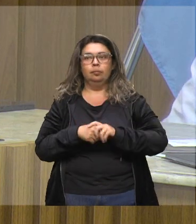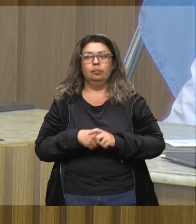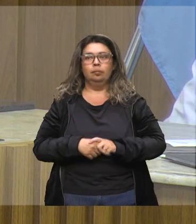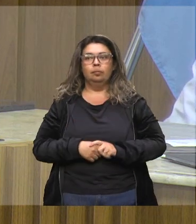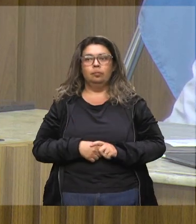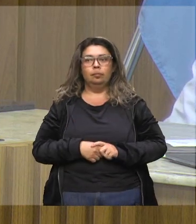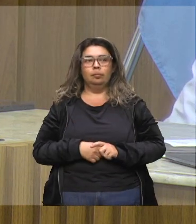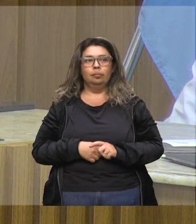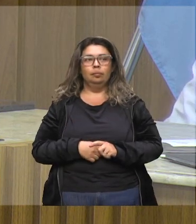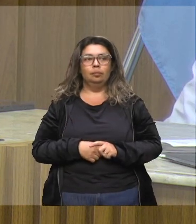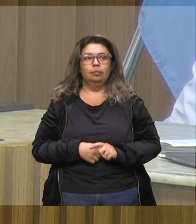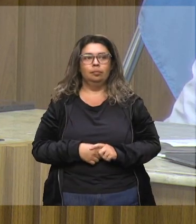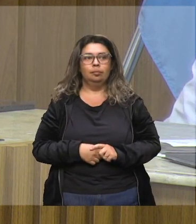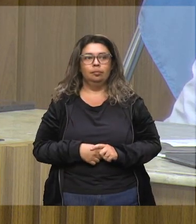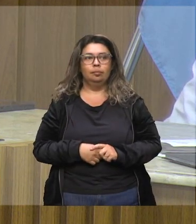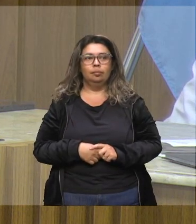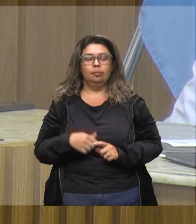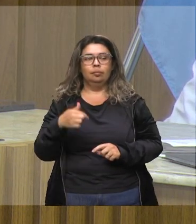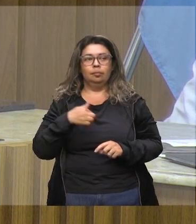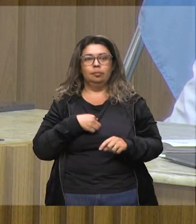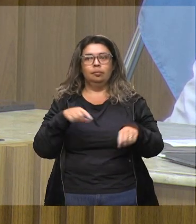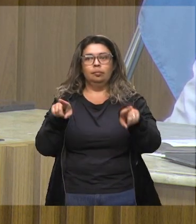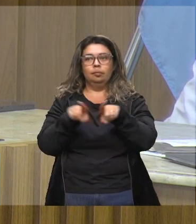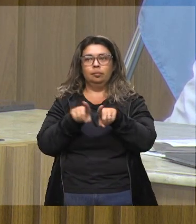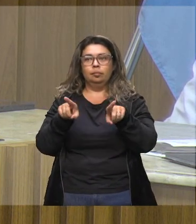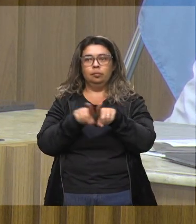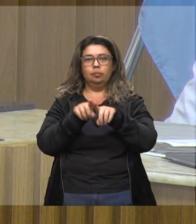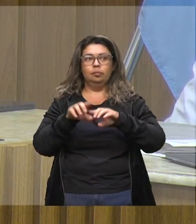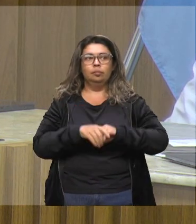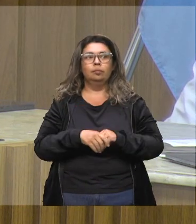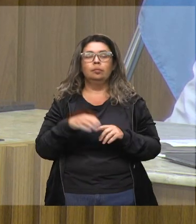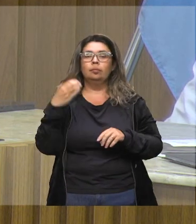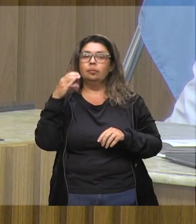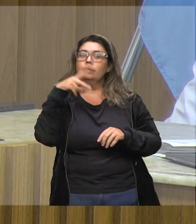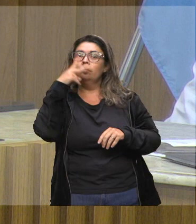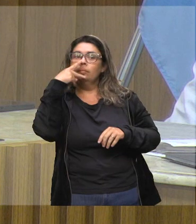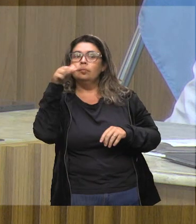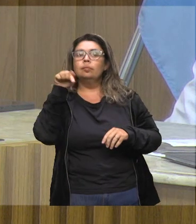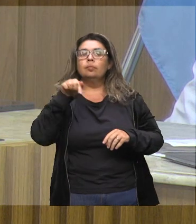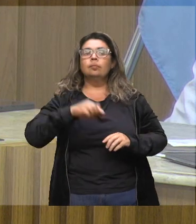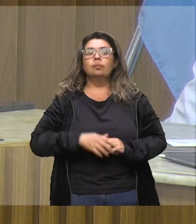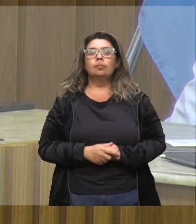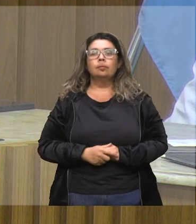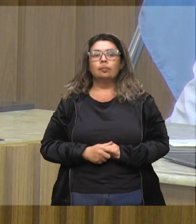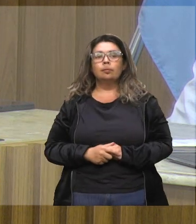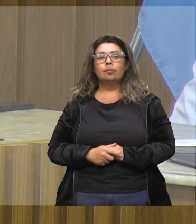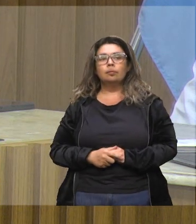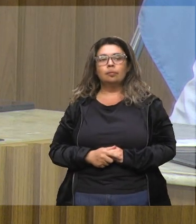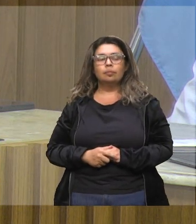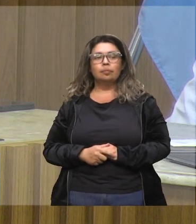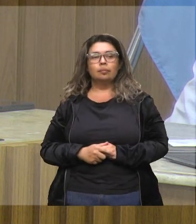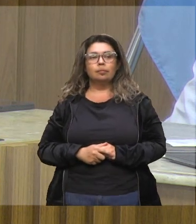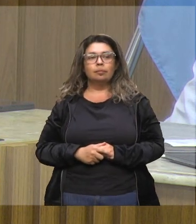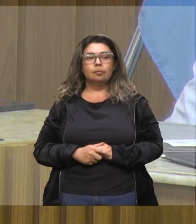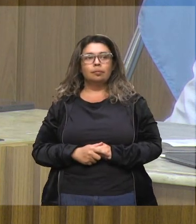do Matão. Eu também queria fazer menção hoje da realização do Campeonato Paulista